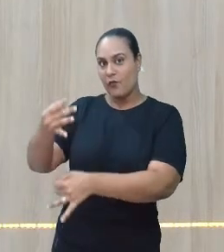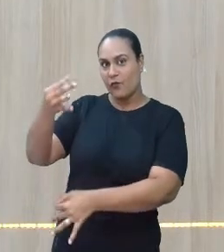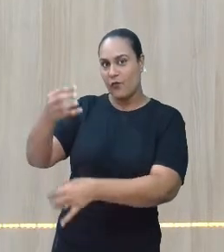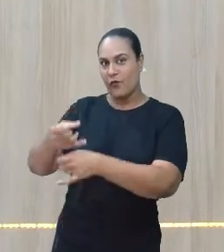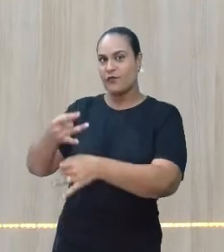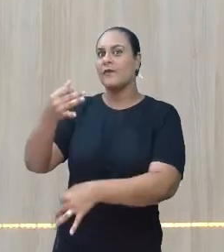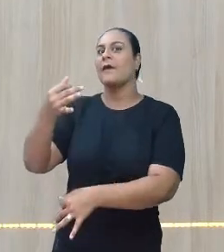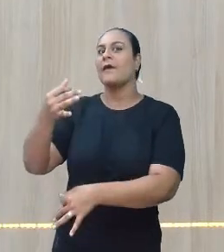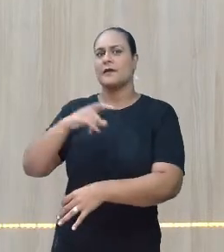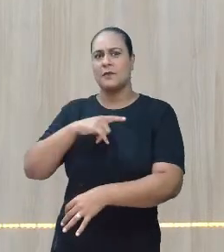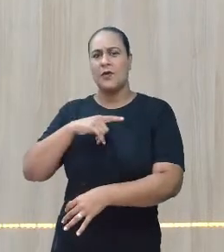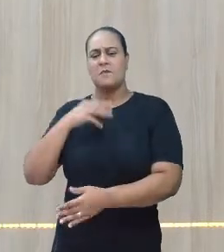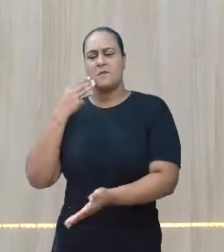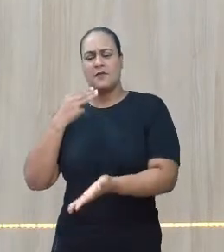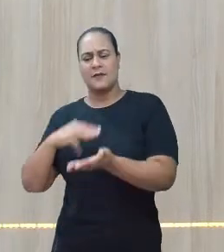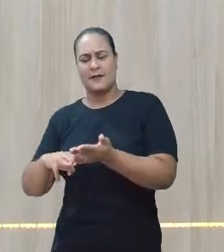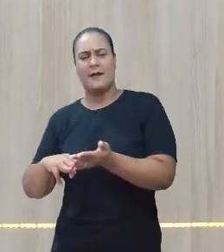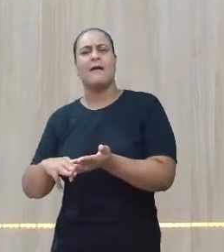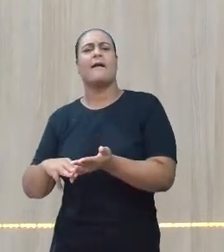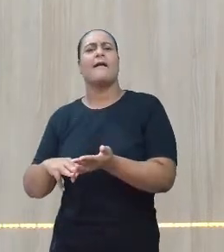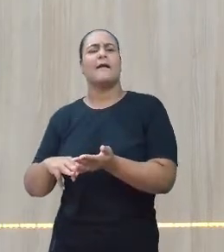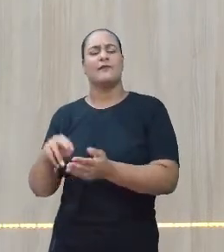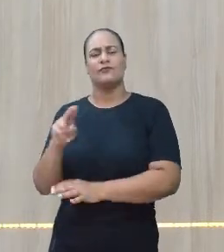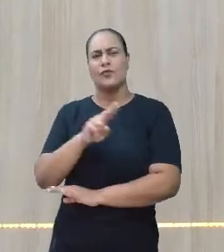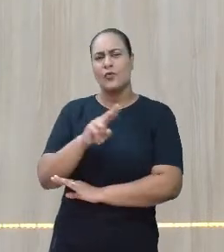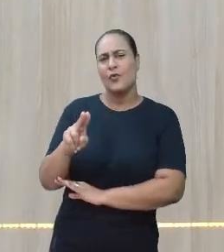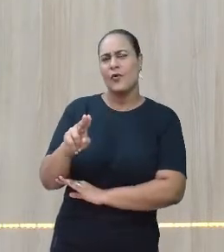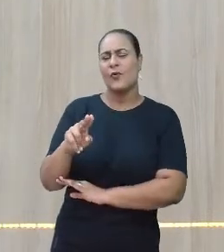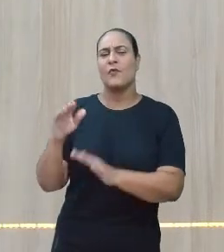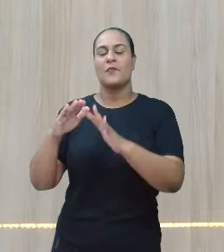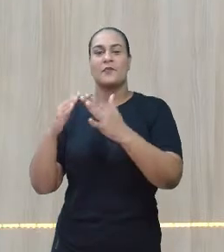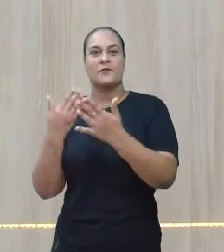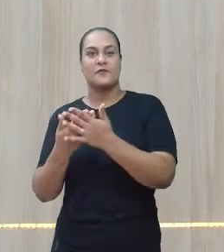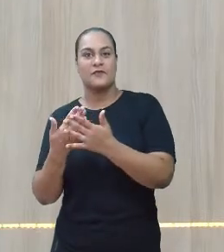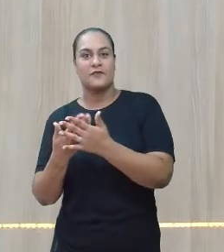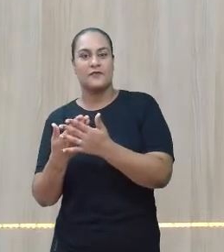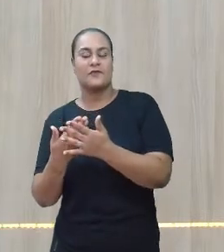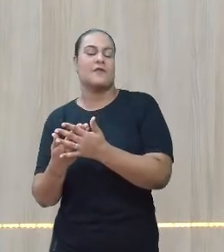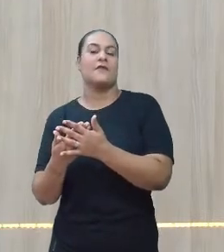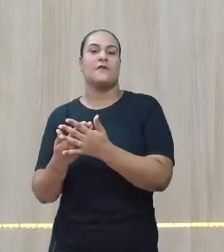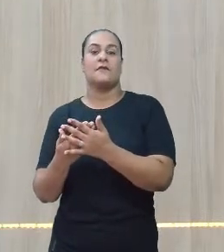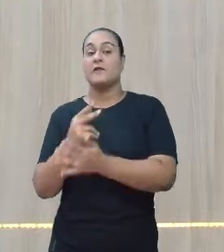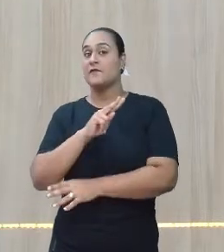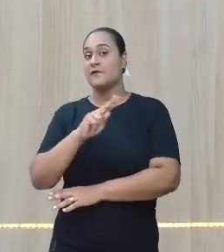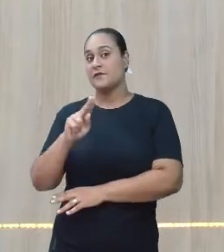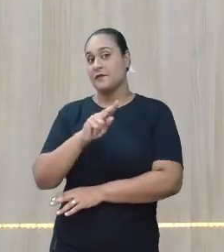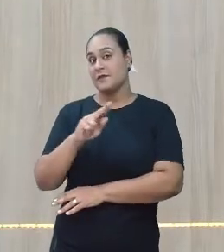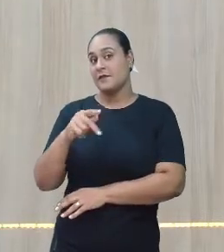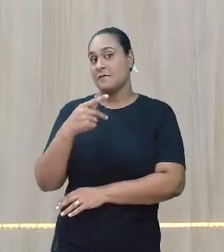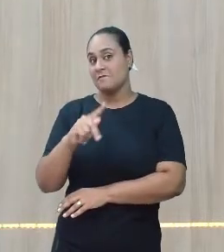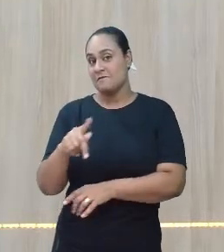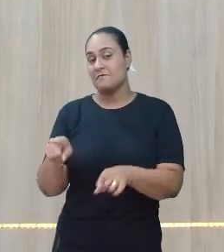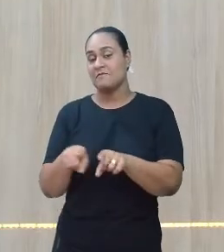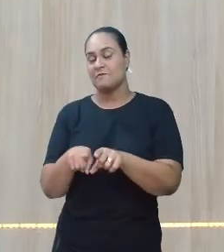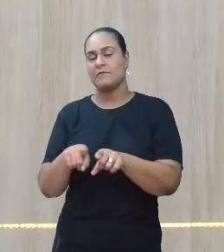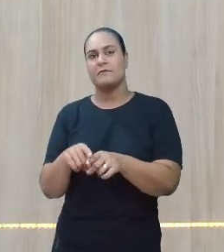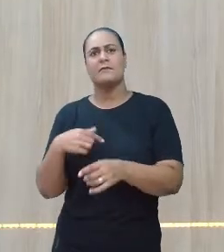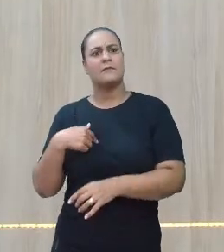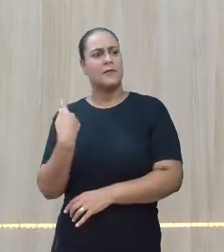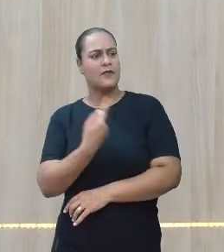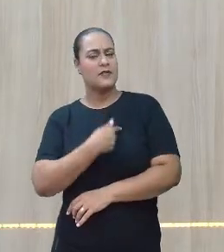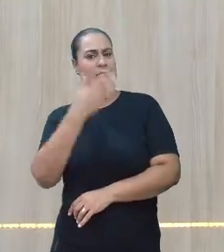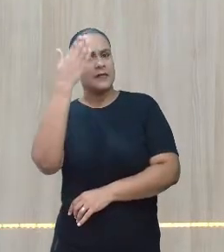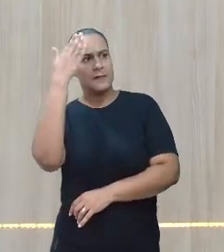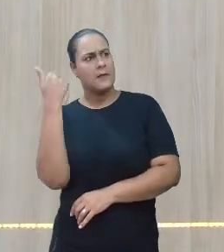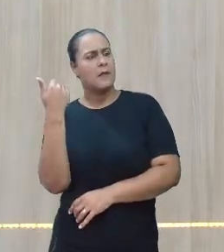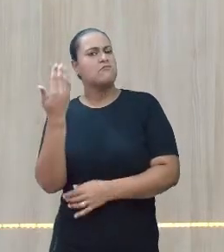uma mensagem, um recadinho, o nome de vocês, o nome da escola, para a gente poder saber quem é que está participando e também